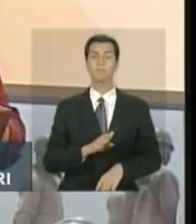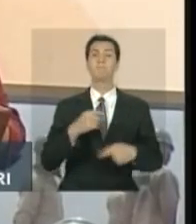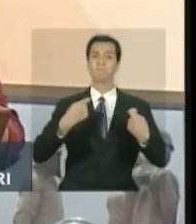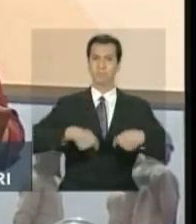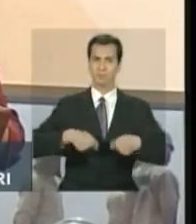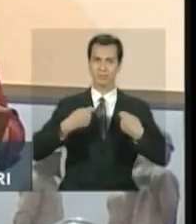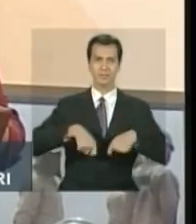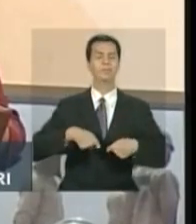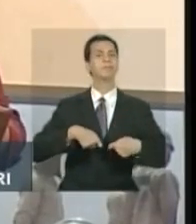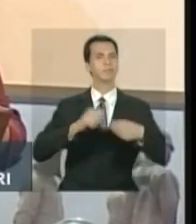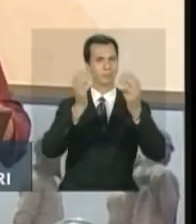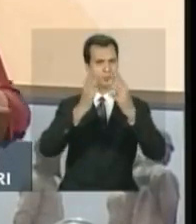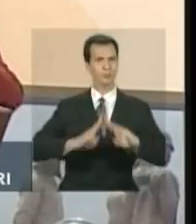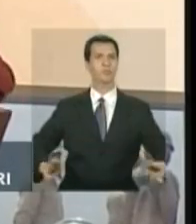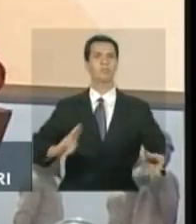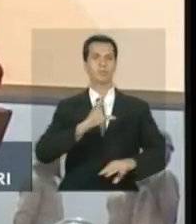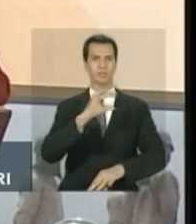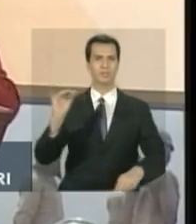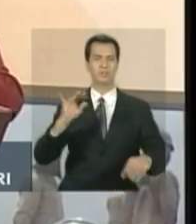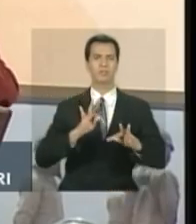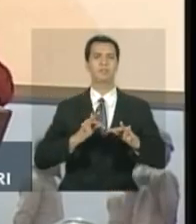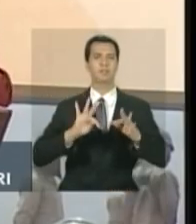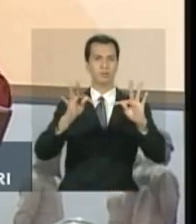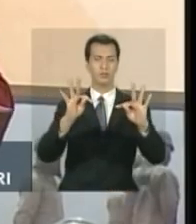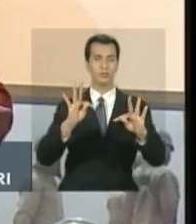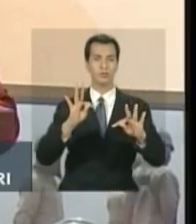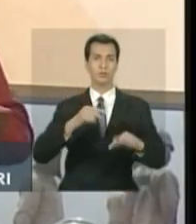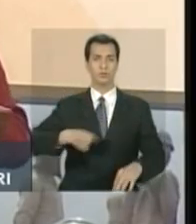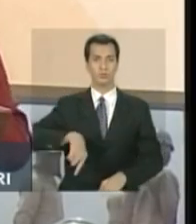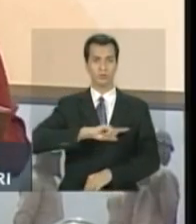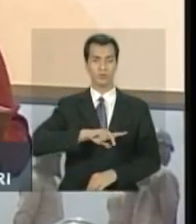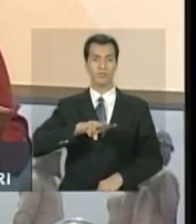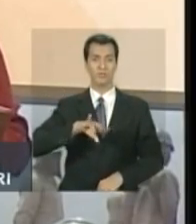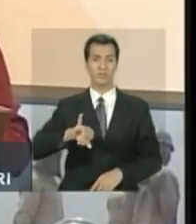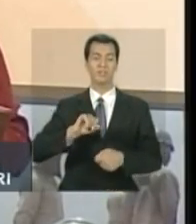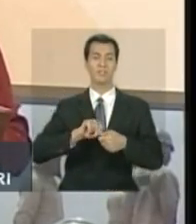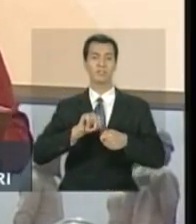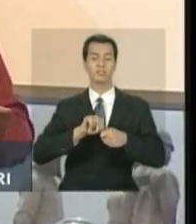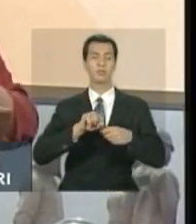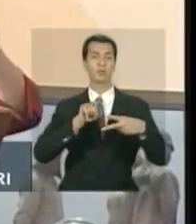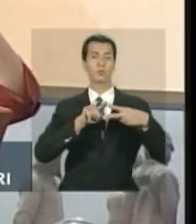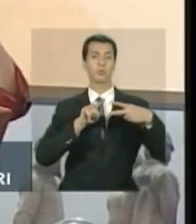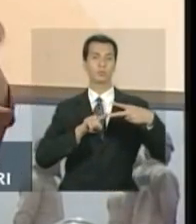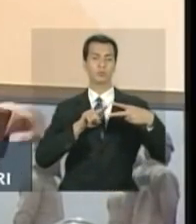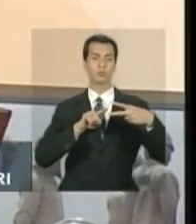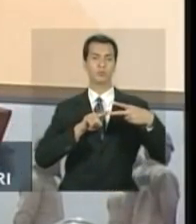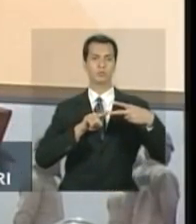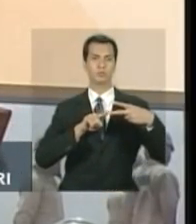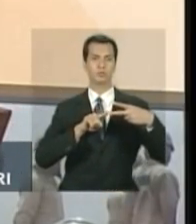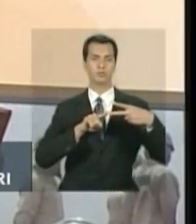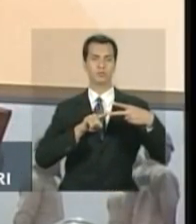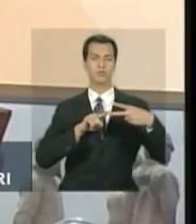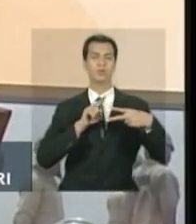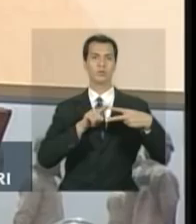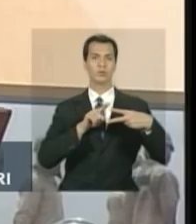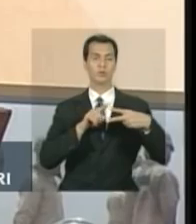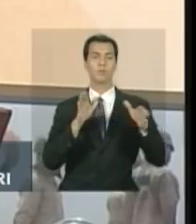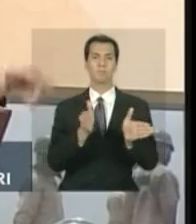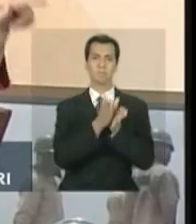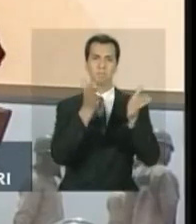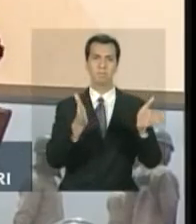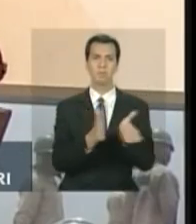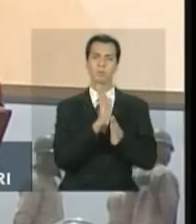de Ciência e Tecnologia, porque nós vamos fazer duas coisas ao mesmo tempo. Nós vamos combater a